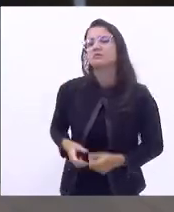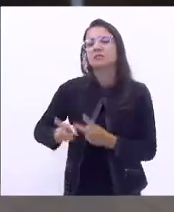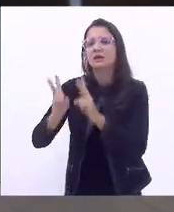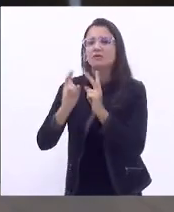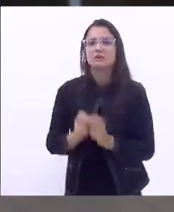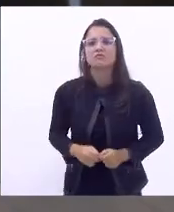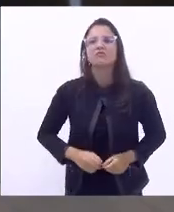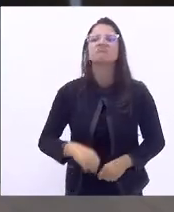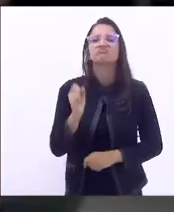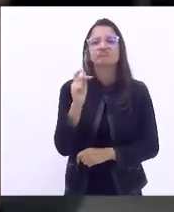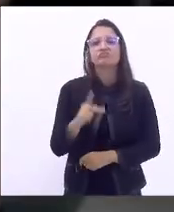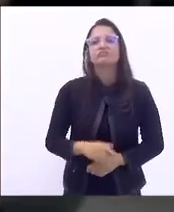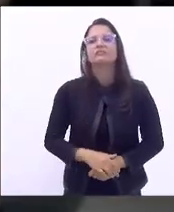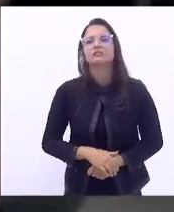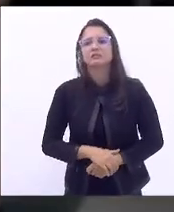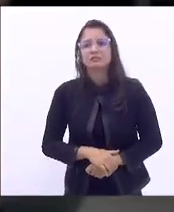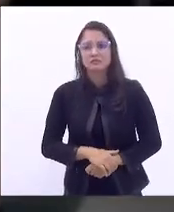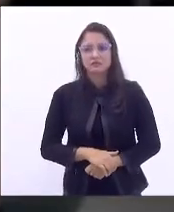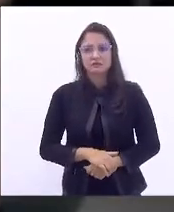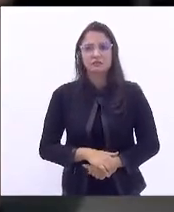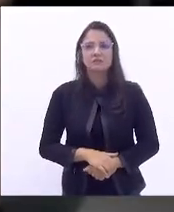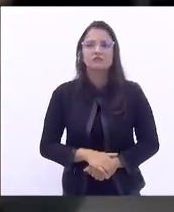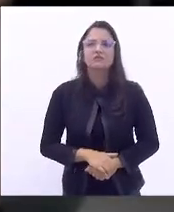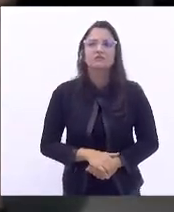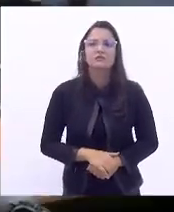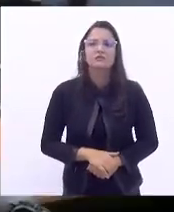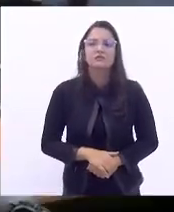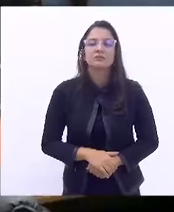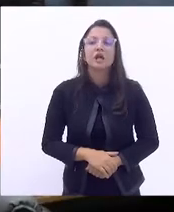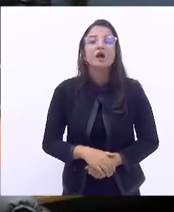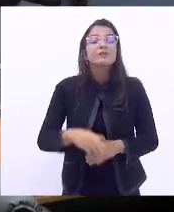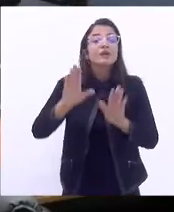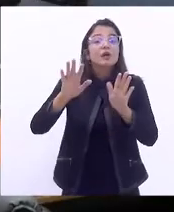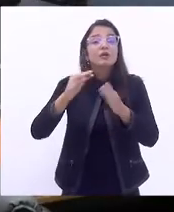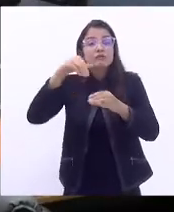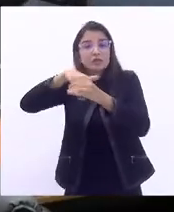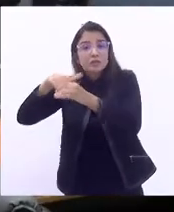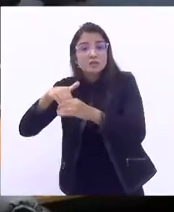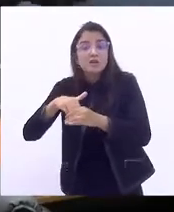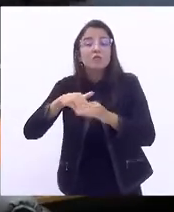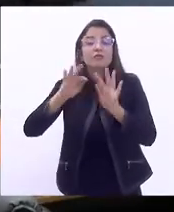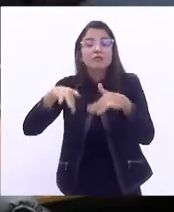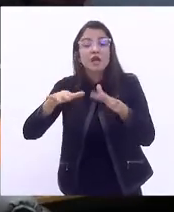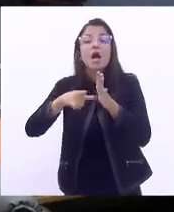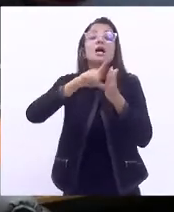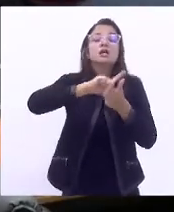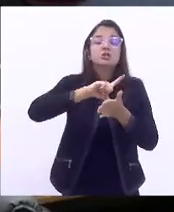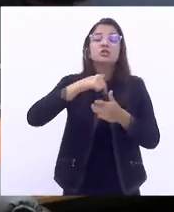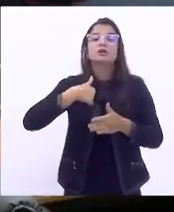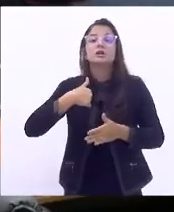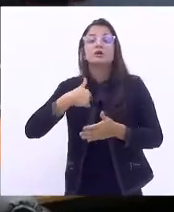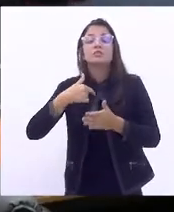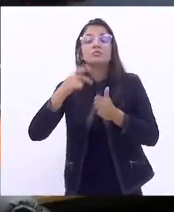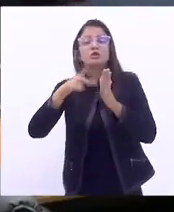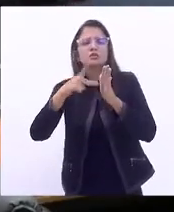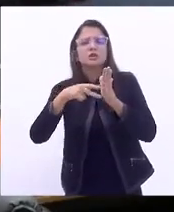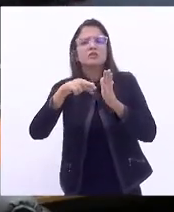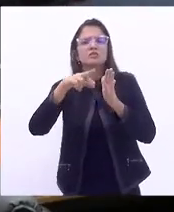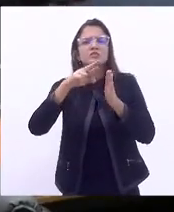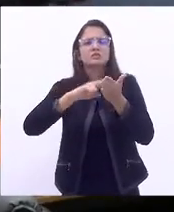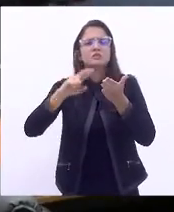Parabéns. Senhor presidente, antes de terminar a votação do projeto de resolução